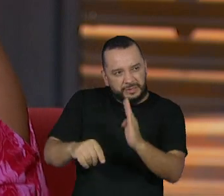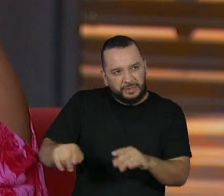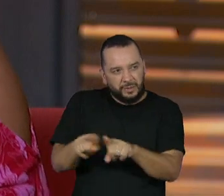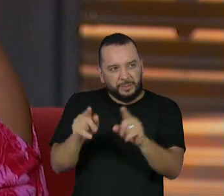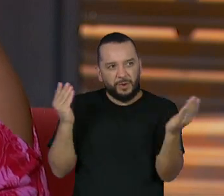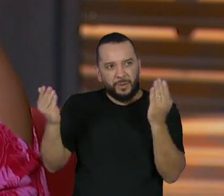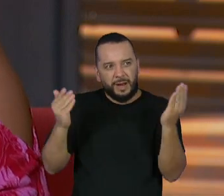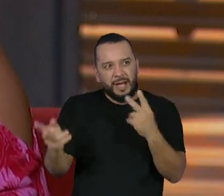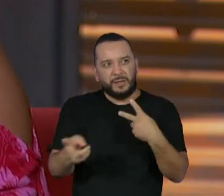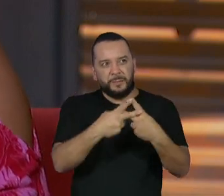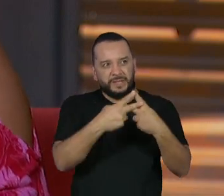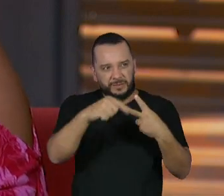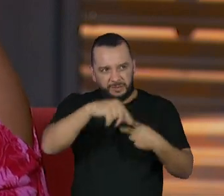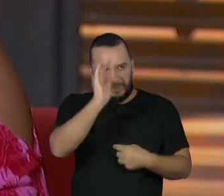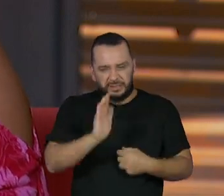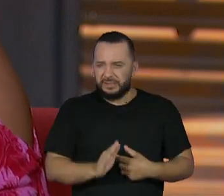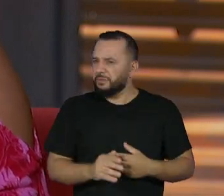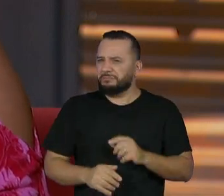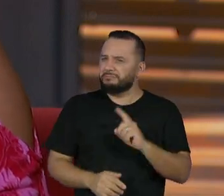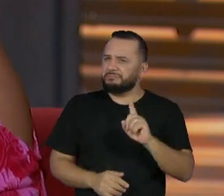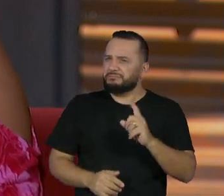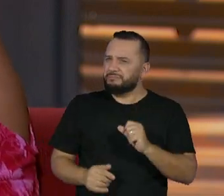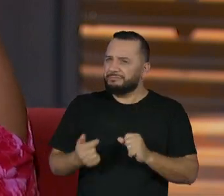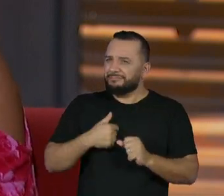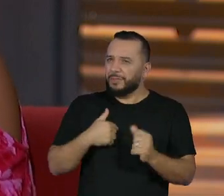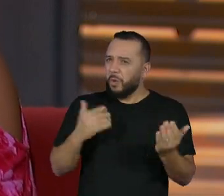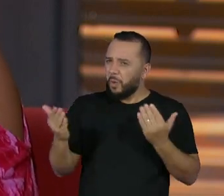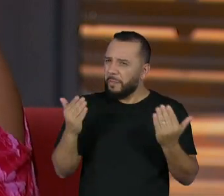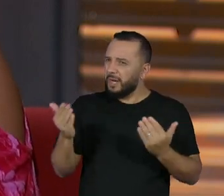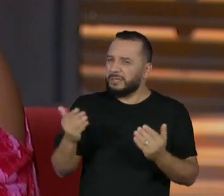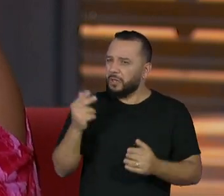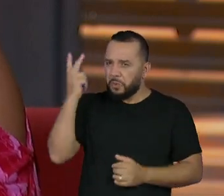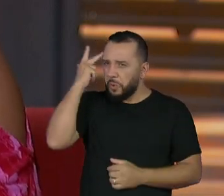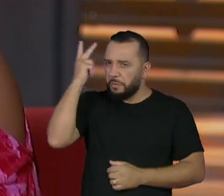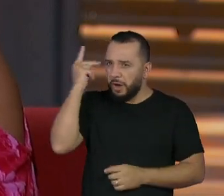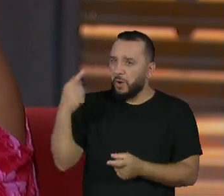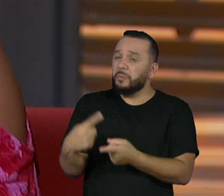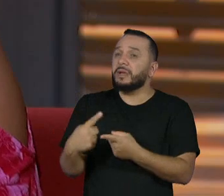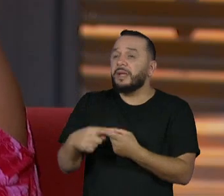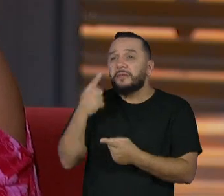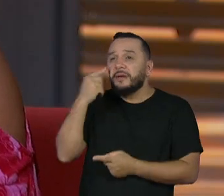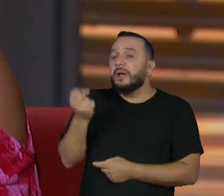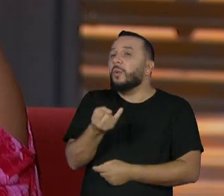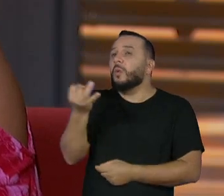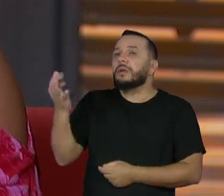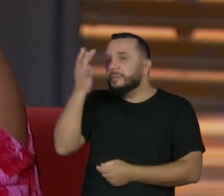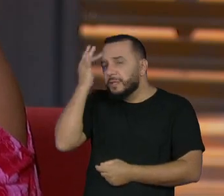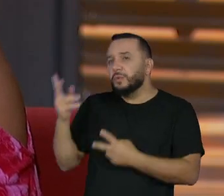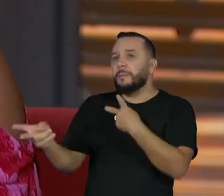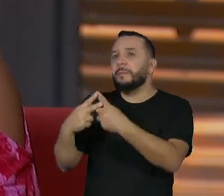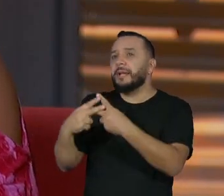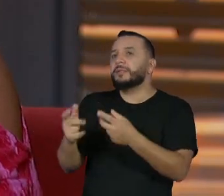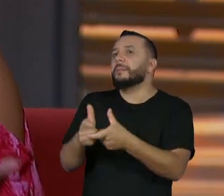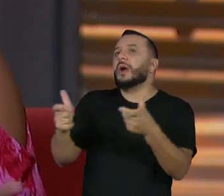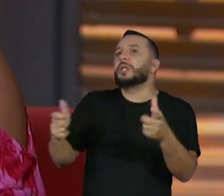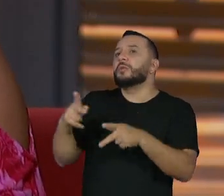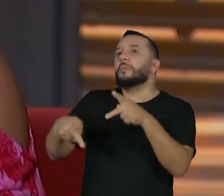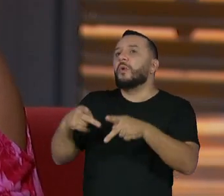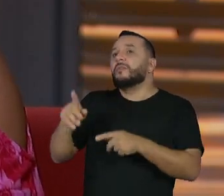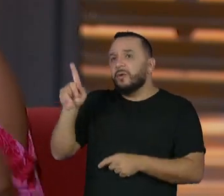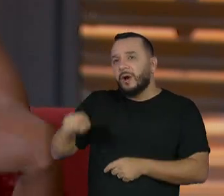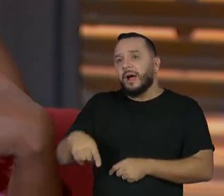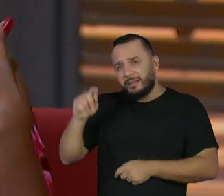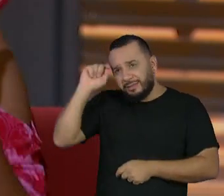a gente olhar os dados do nosso sistema de justiça criminal e ver quem está preso, qual é a maioria dessa população que está nesse lugar, e a gente